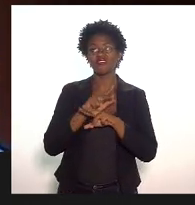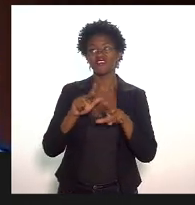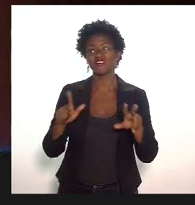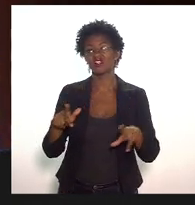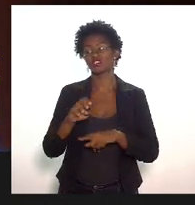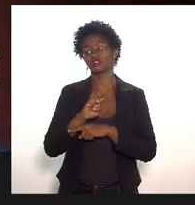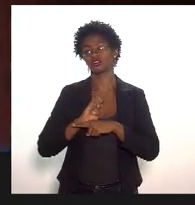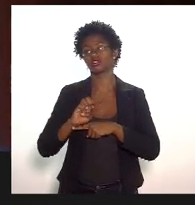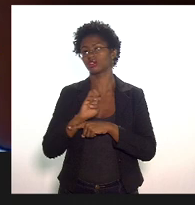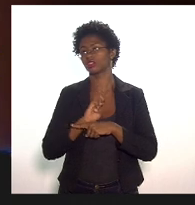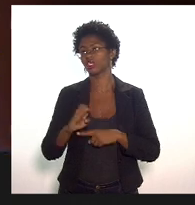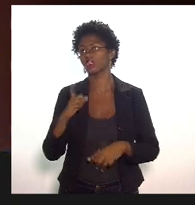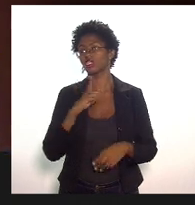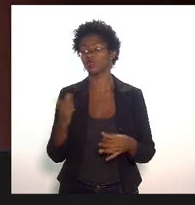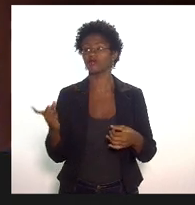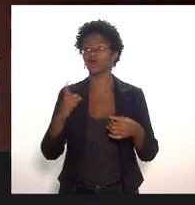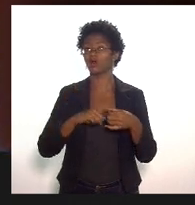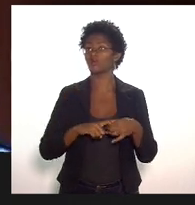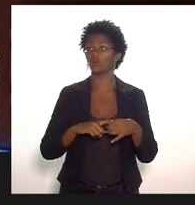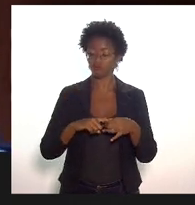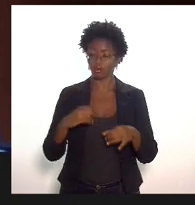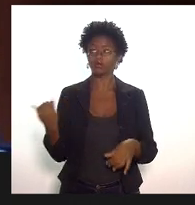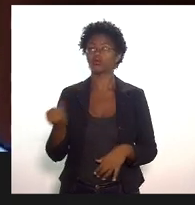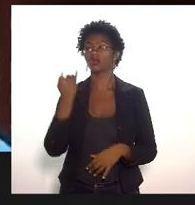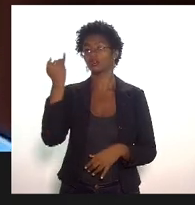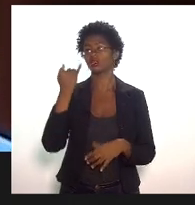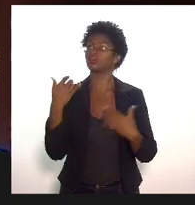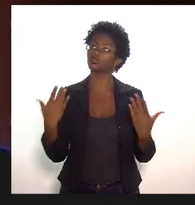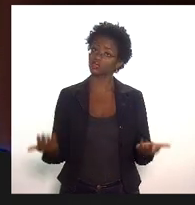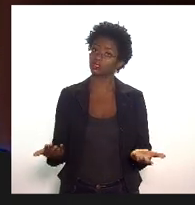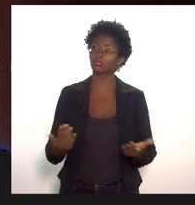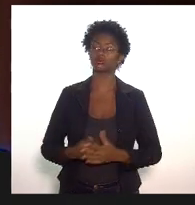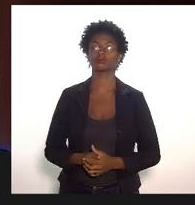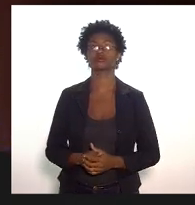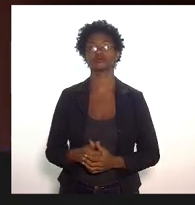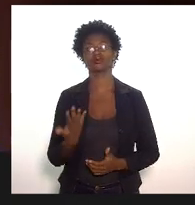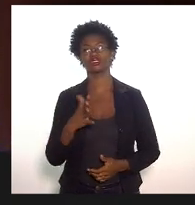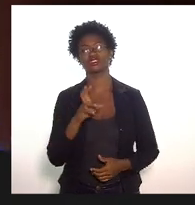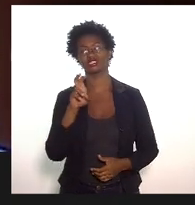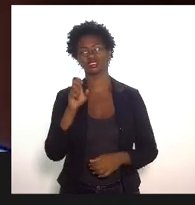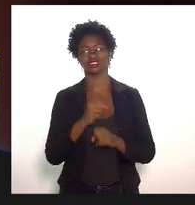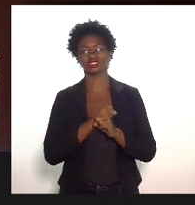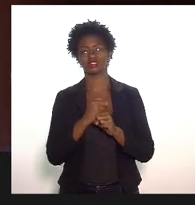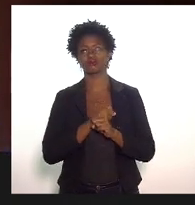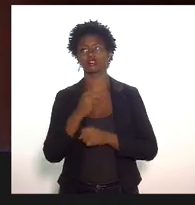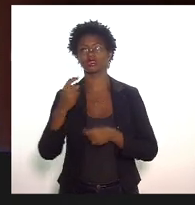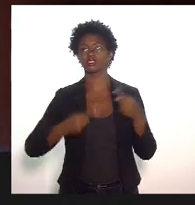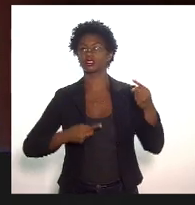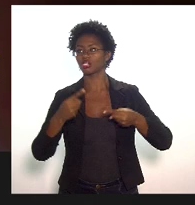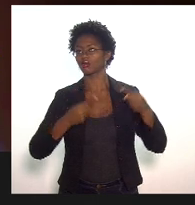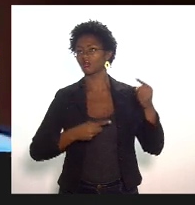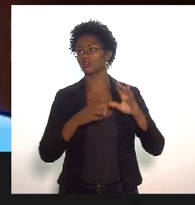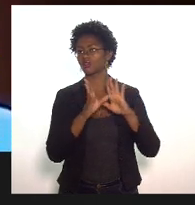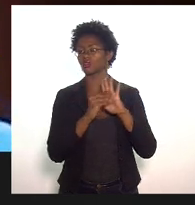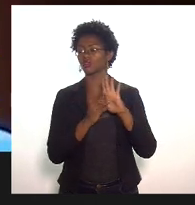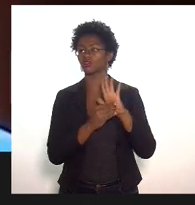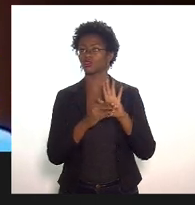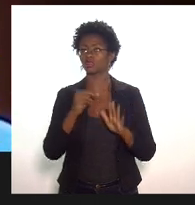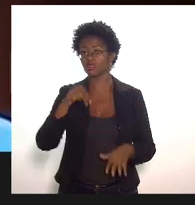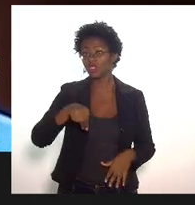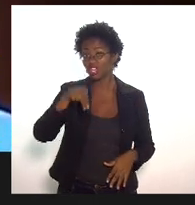muito expressiva, muito expressiva. Ora, nos últimos 5 anos, essa política de conteúdo nacional já